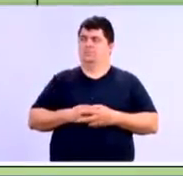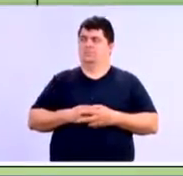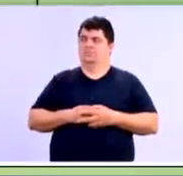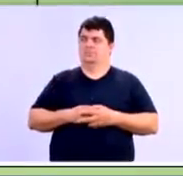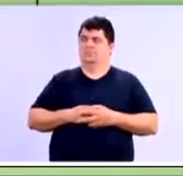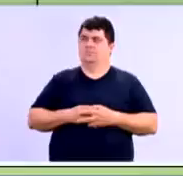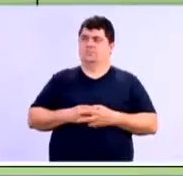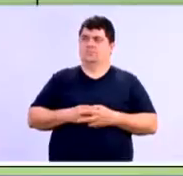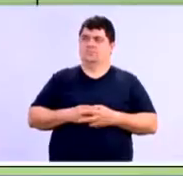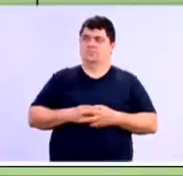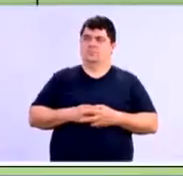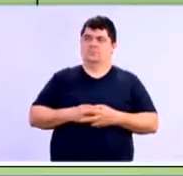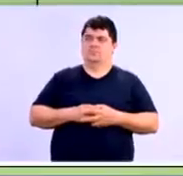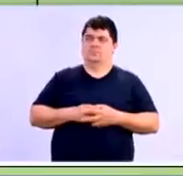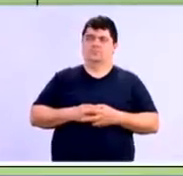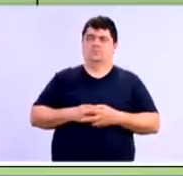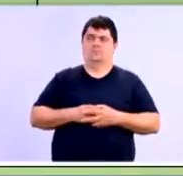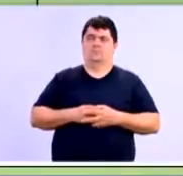Isso.